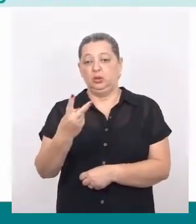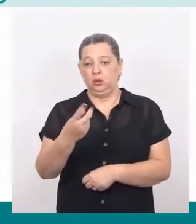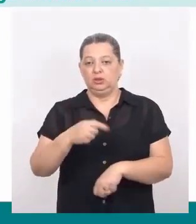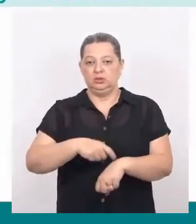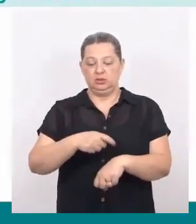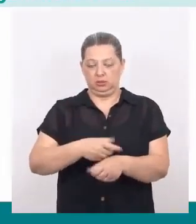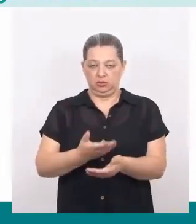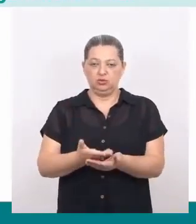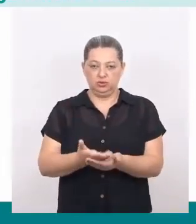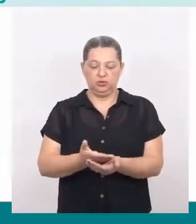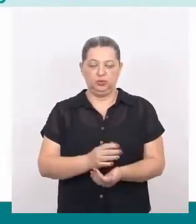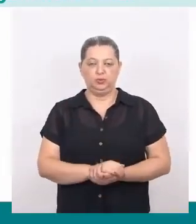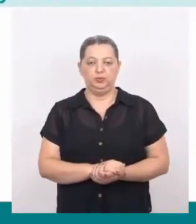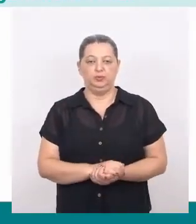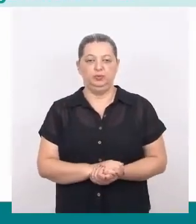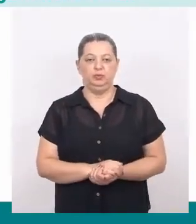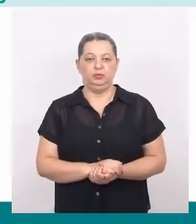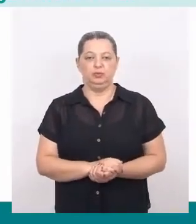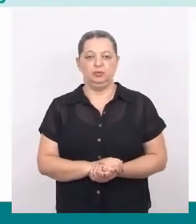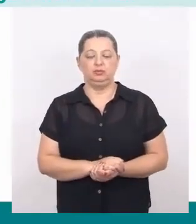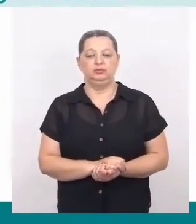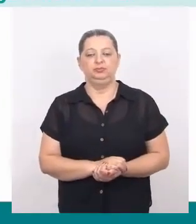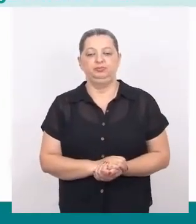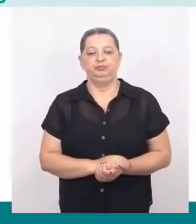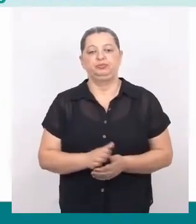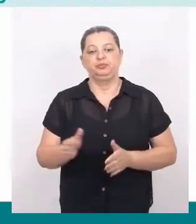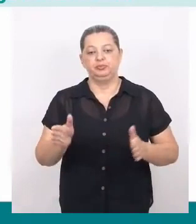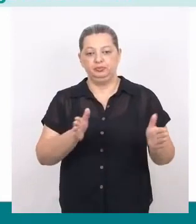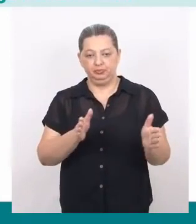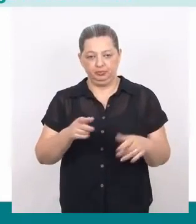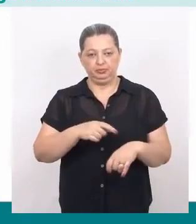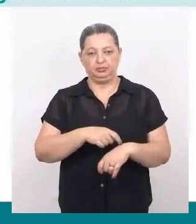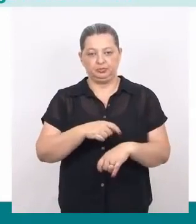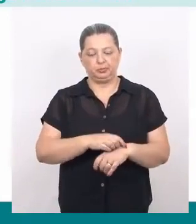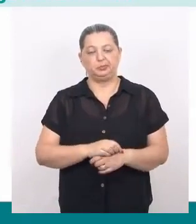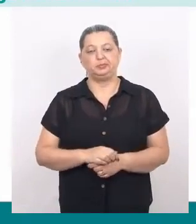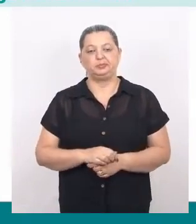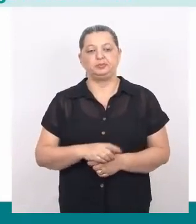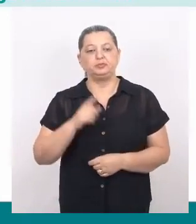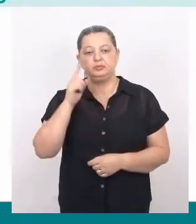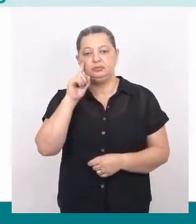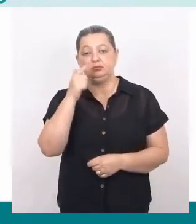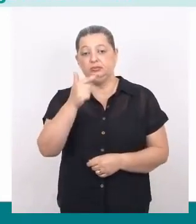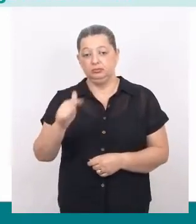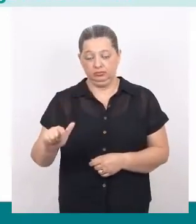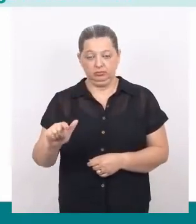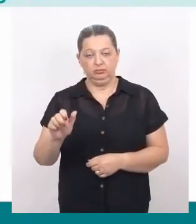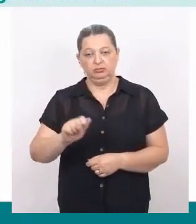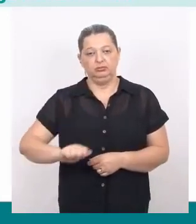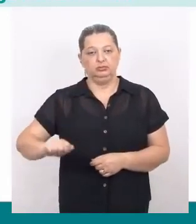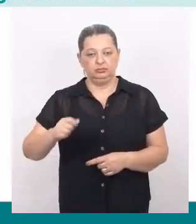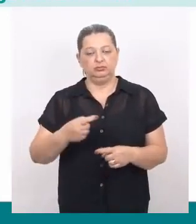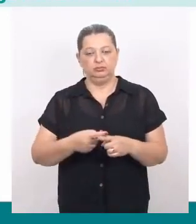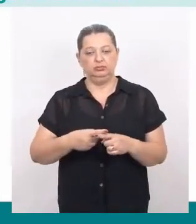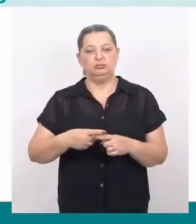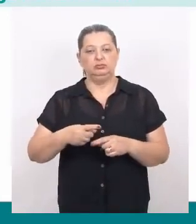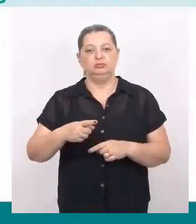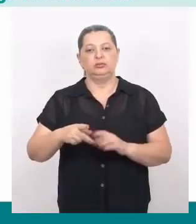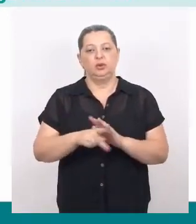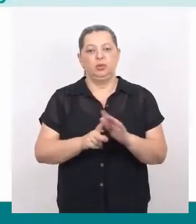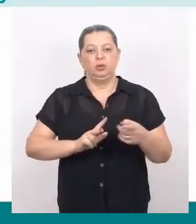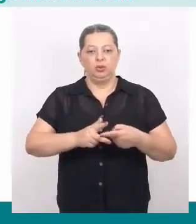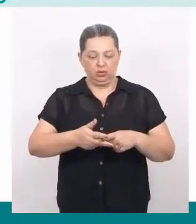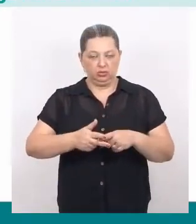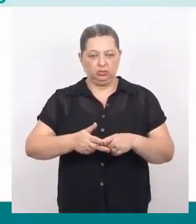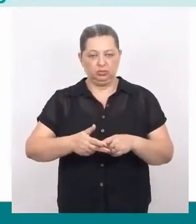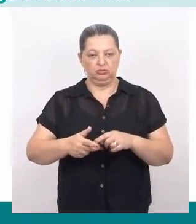estudo. E vai me dar esse alerta. No dia seguinte, na associação, eu poderei fazer esse ajuste manual para que a Thaís